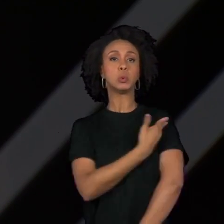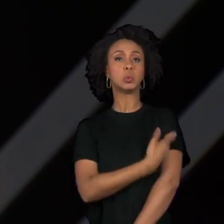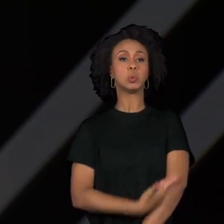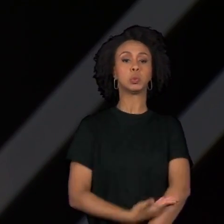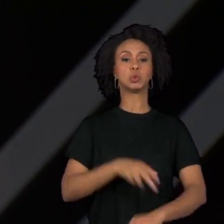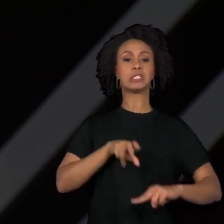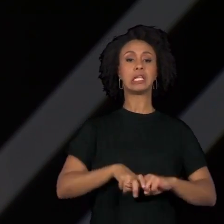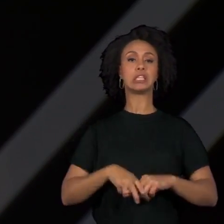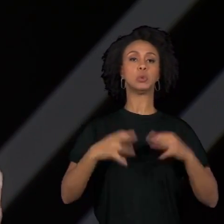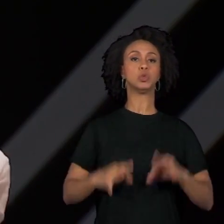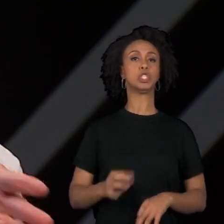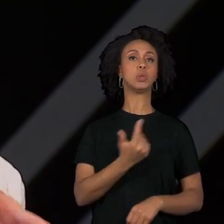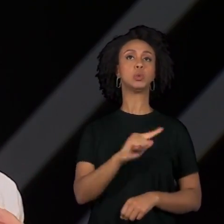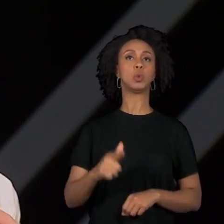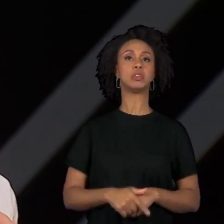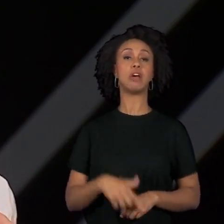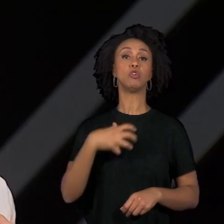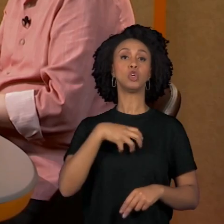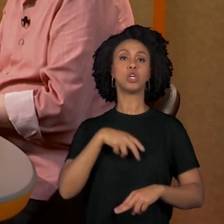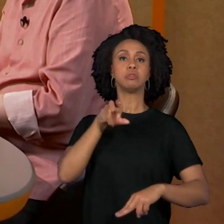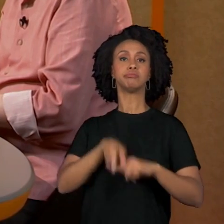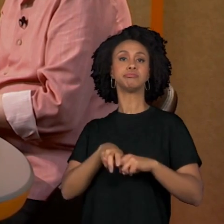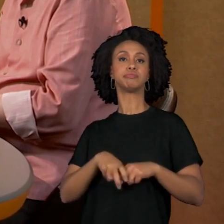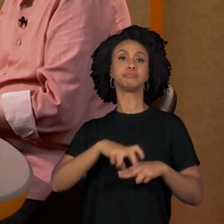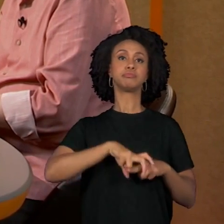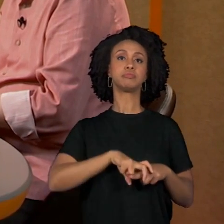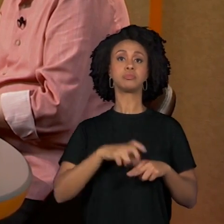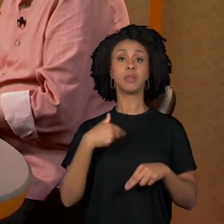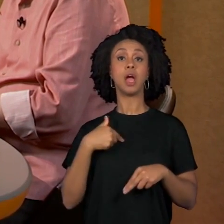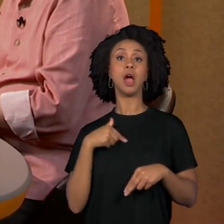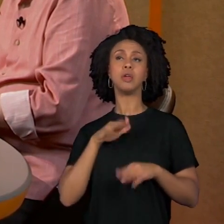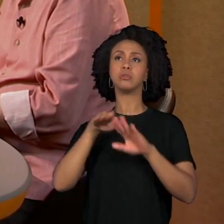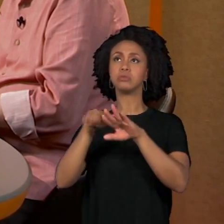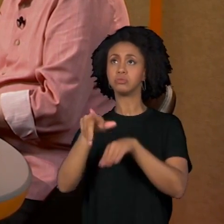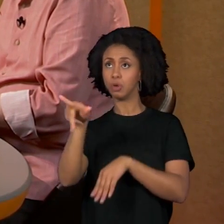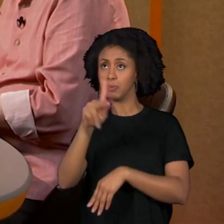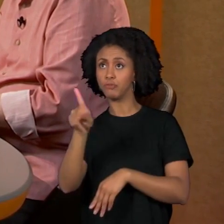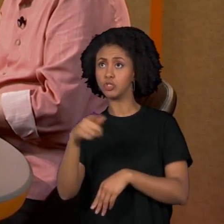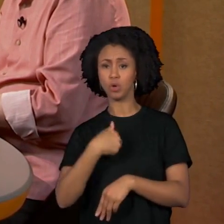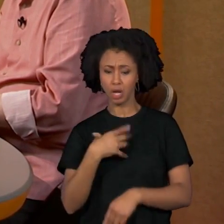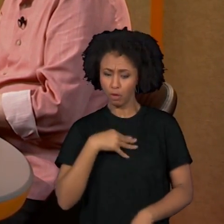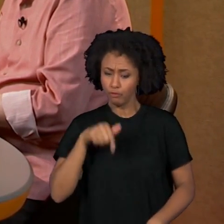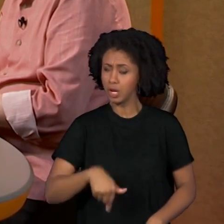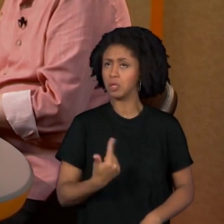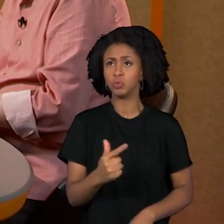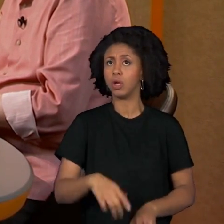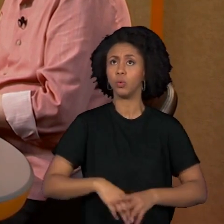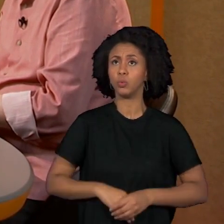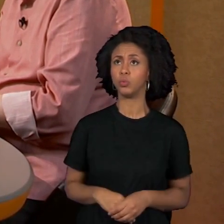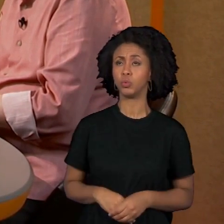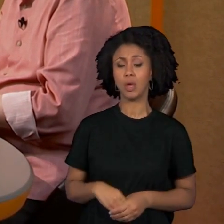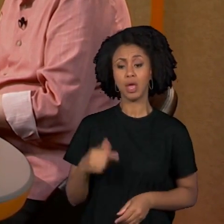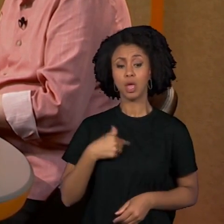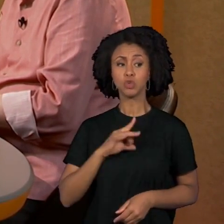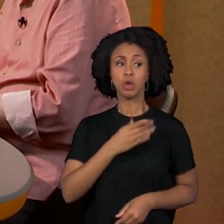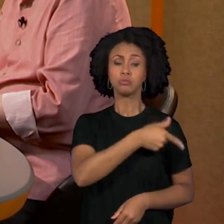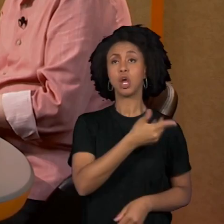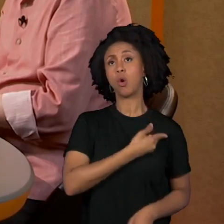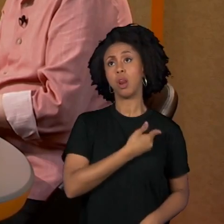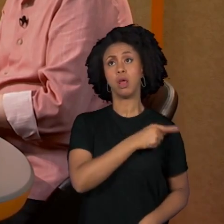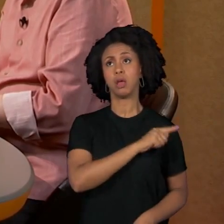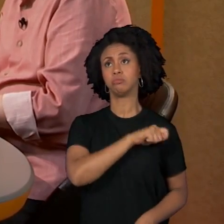na carteira. Ele estava de lado. Aí eu falei, professor, o senhor está enganado, eu não tenho um filho aqui. Eu só tenho um